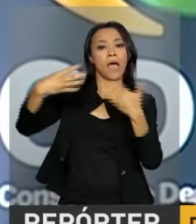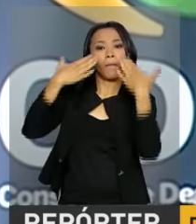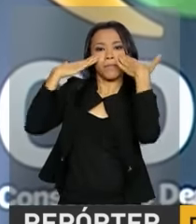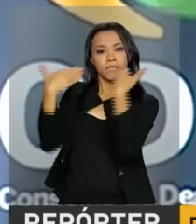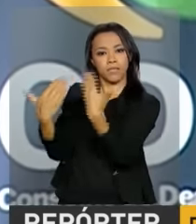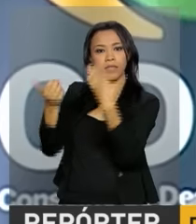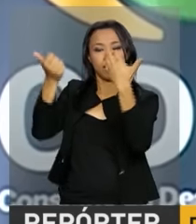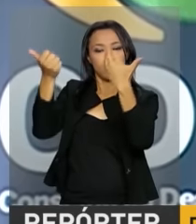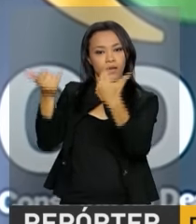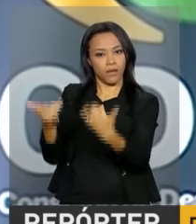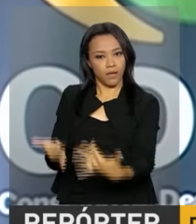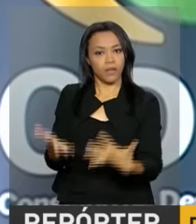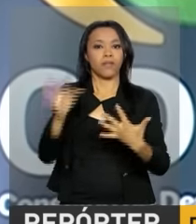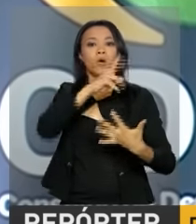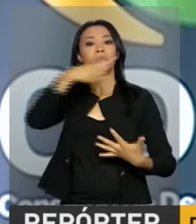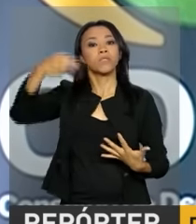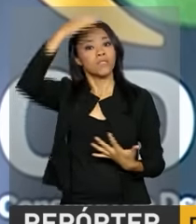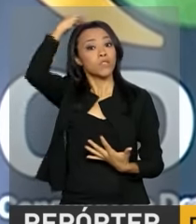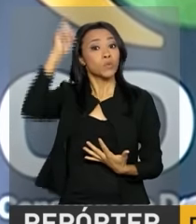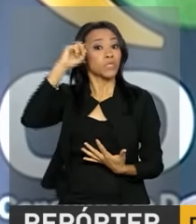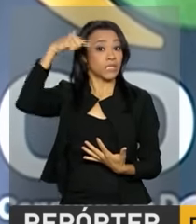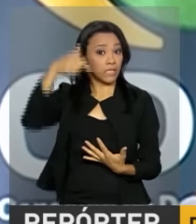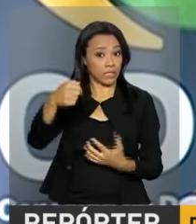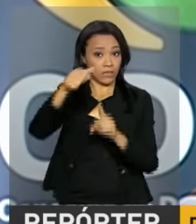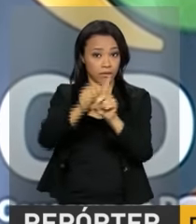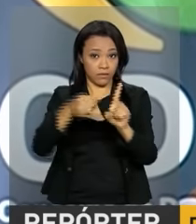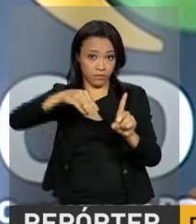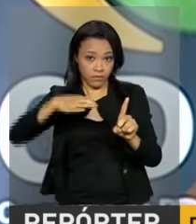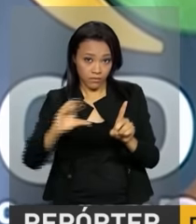da República no dia 7 de março.